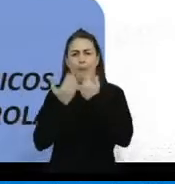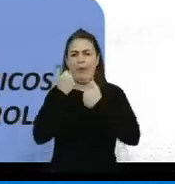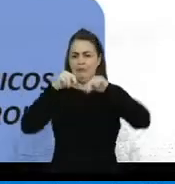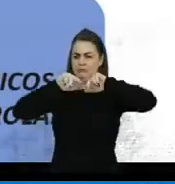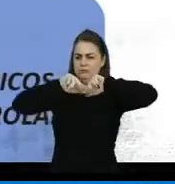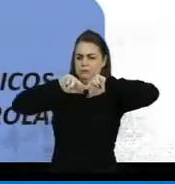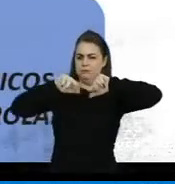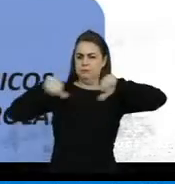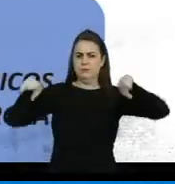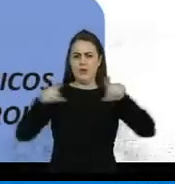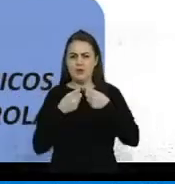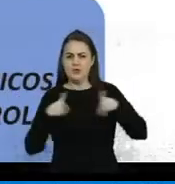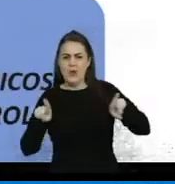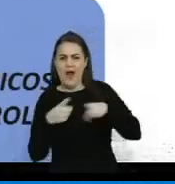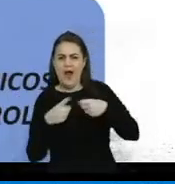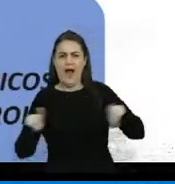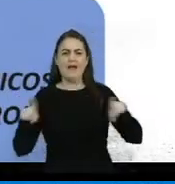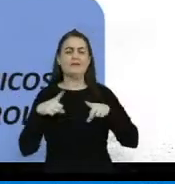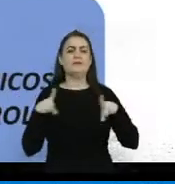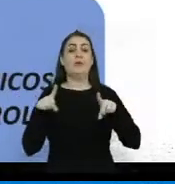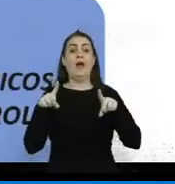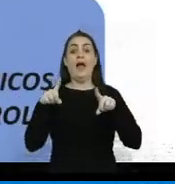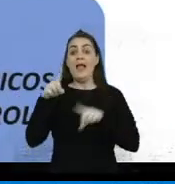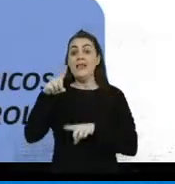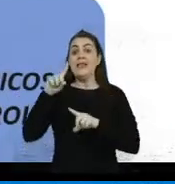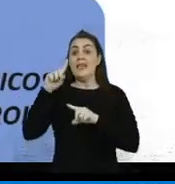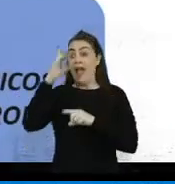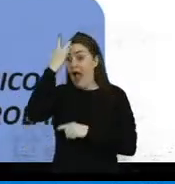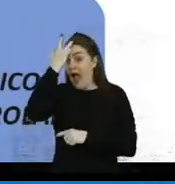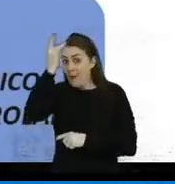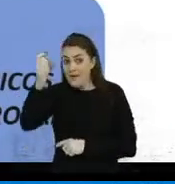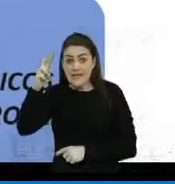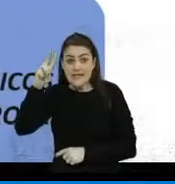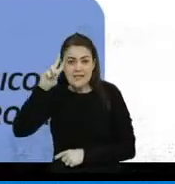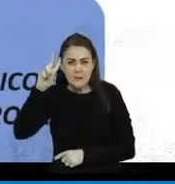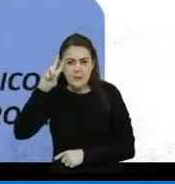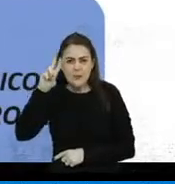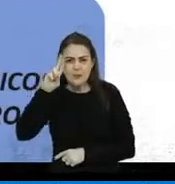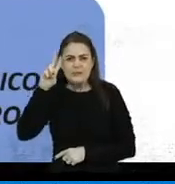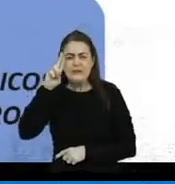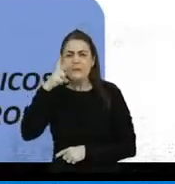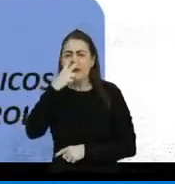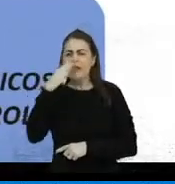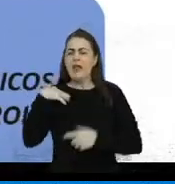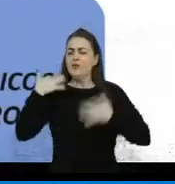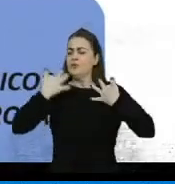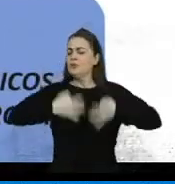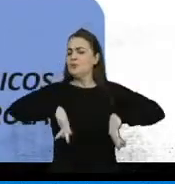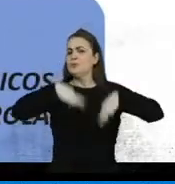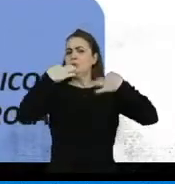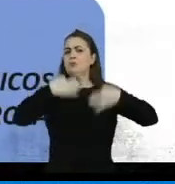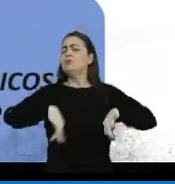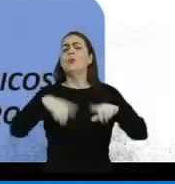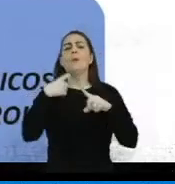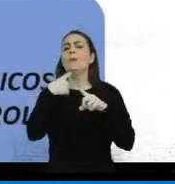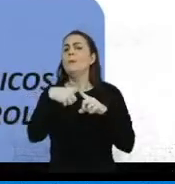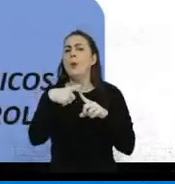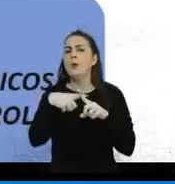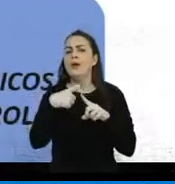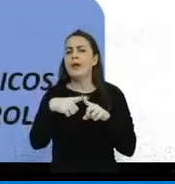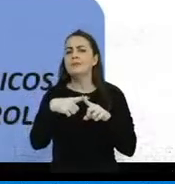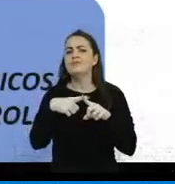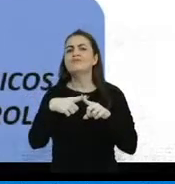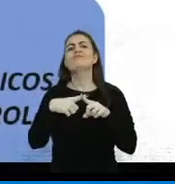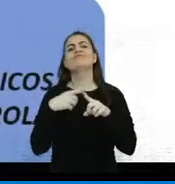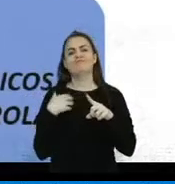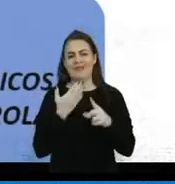uma crise segunda-feira. Porque esses alimentos, eles fazem isso mesmo. Então, tem que maneirar, gente,